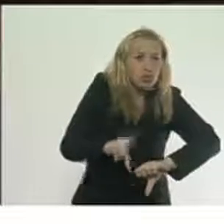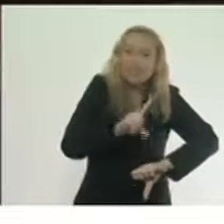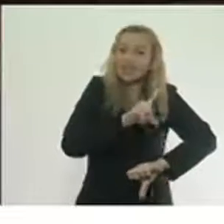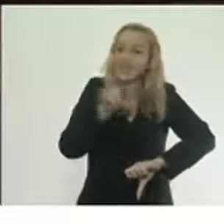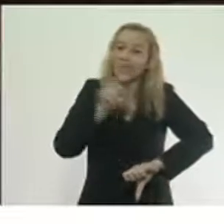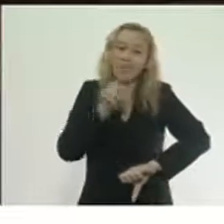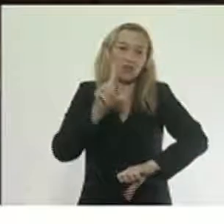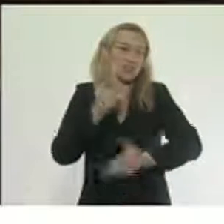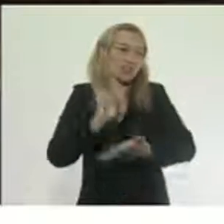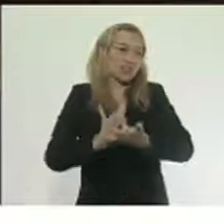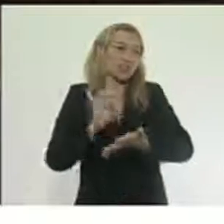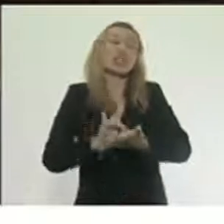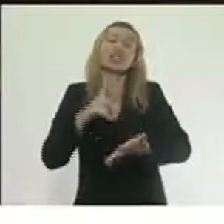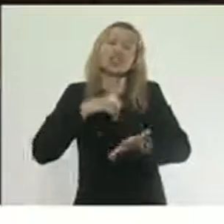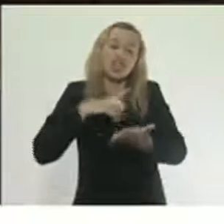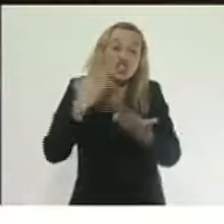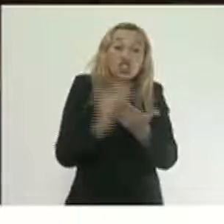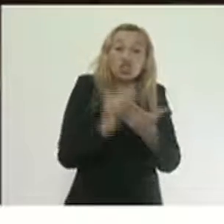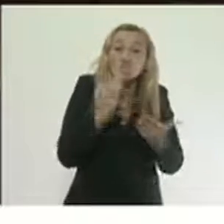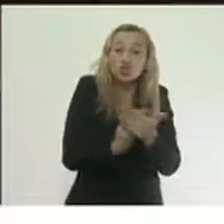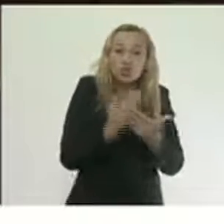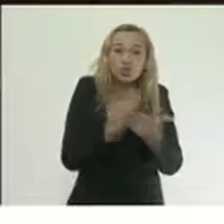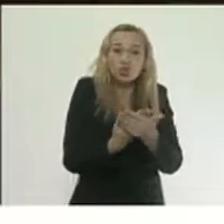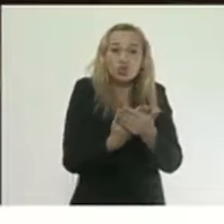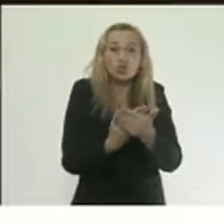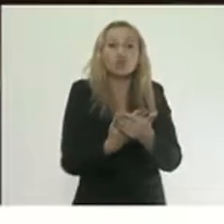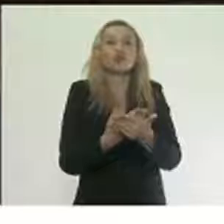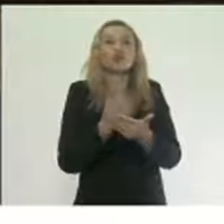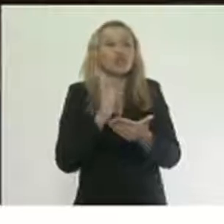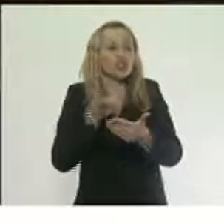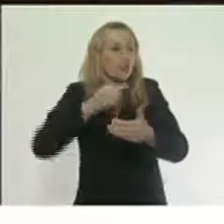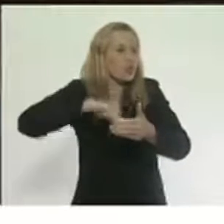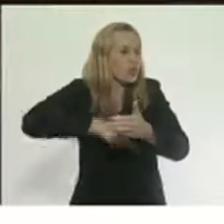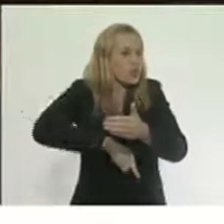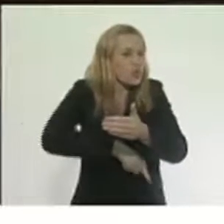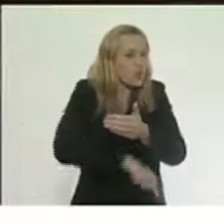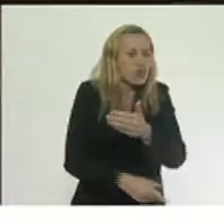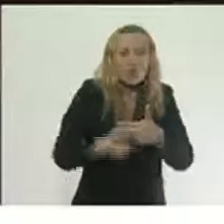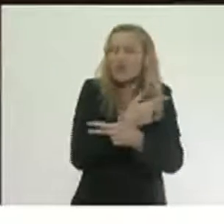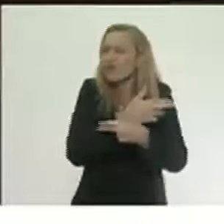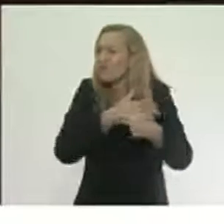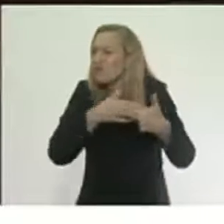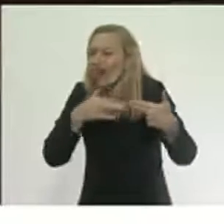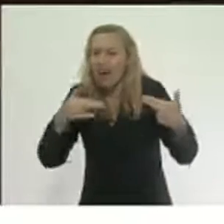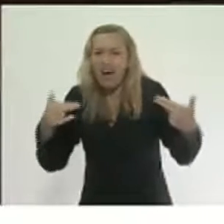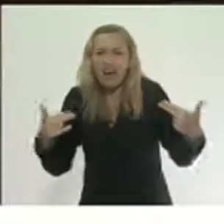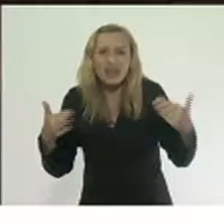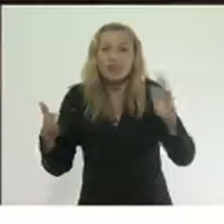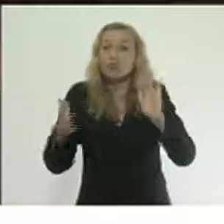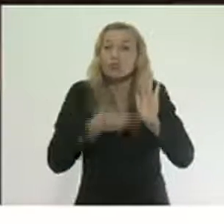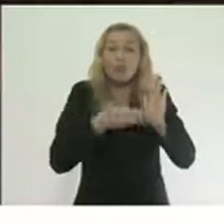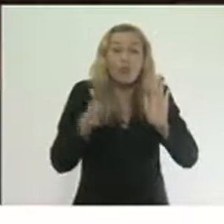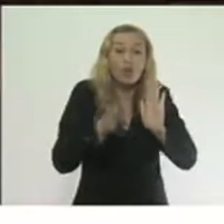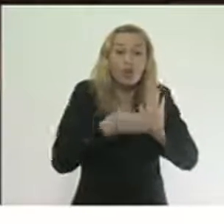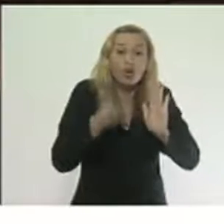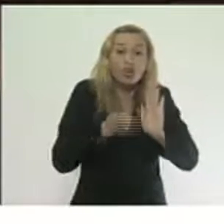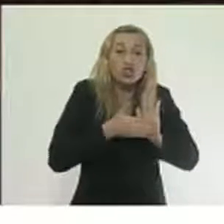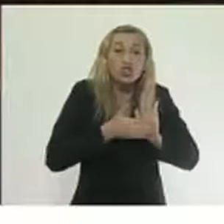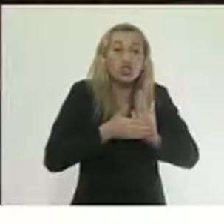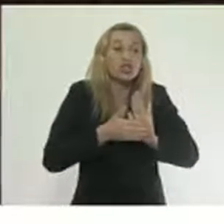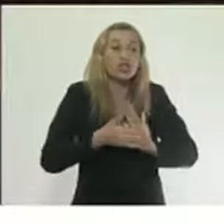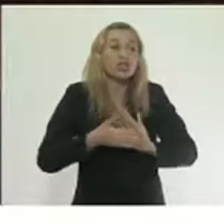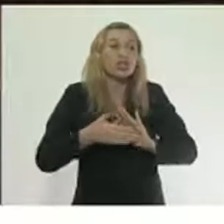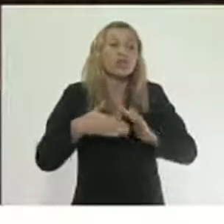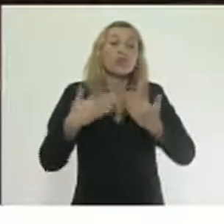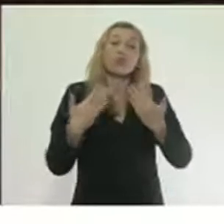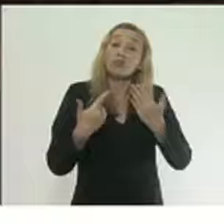Existem estudos feitos, existem várias propostas colocadas para